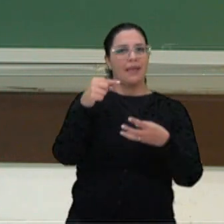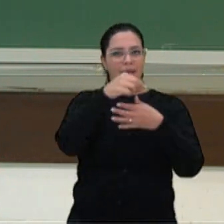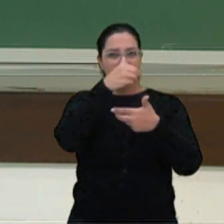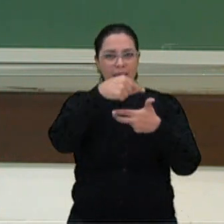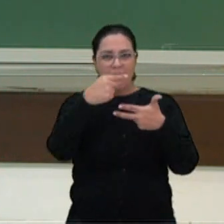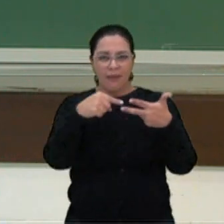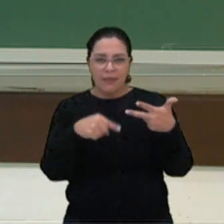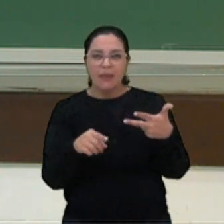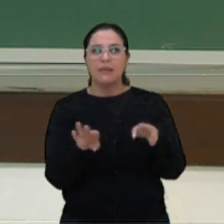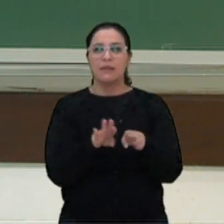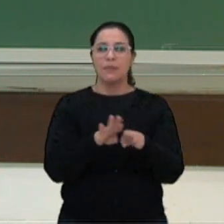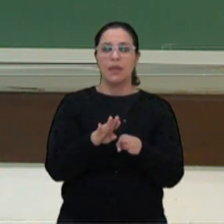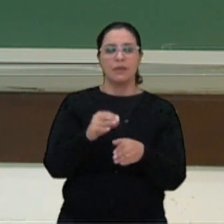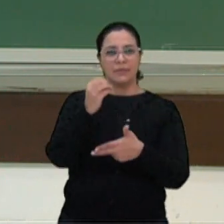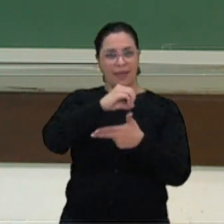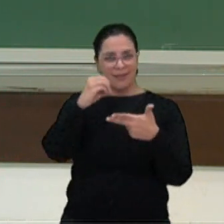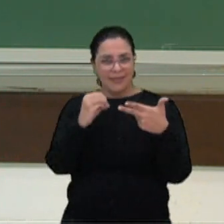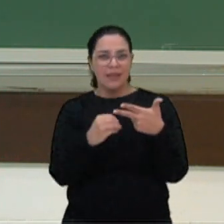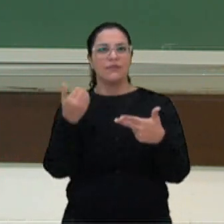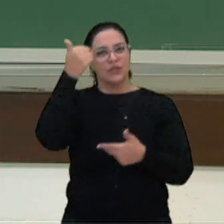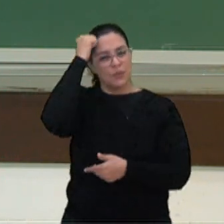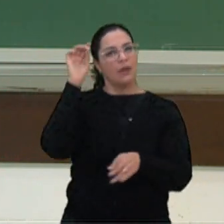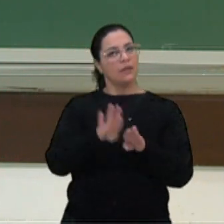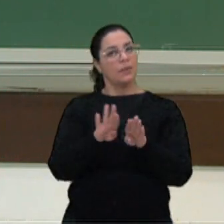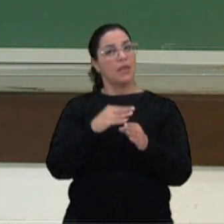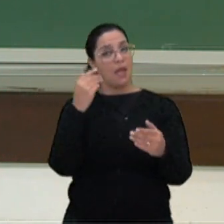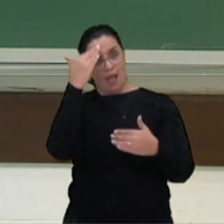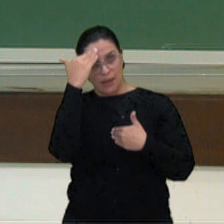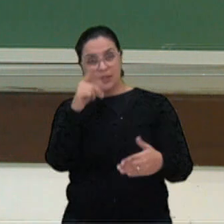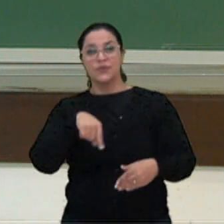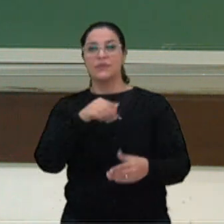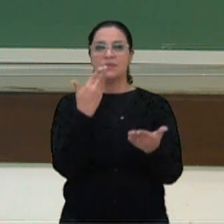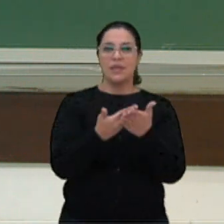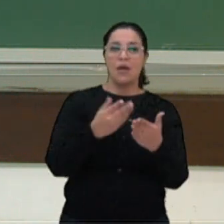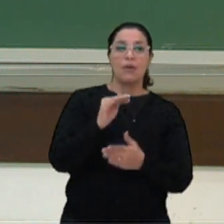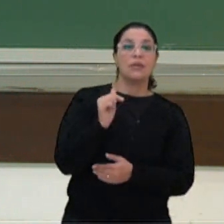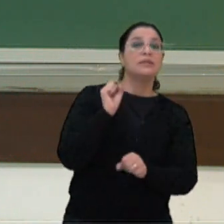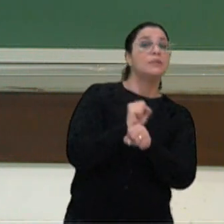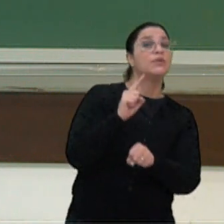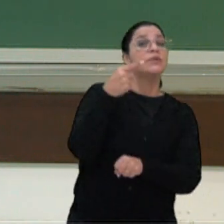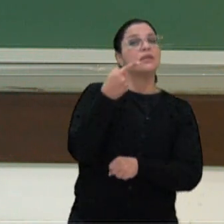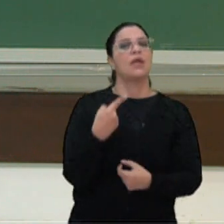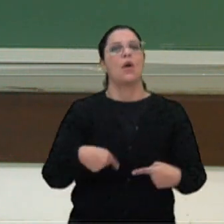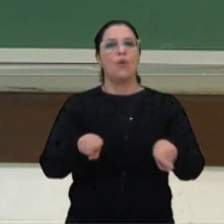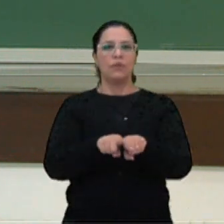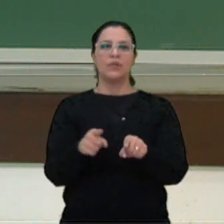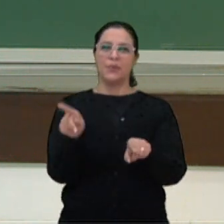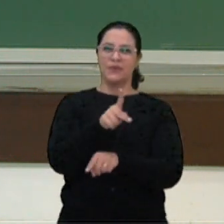vestibular, tá? Então, agradeço vocês por essa aula, espero vocês, quem sabe, numa próxima. Na próxima, o Jefferson